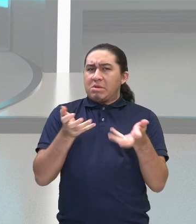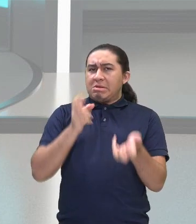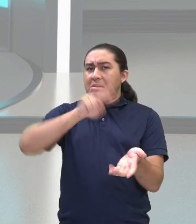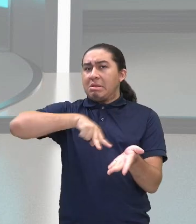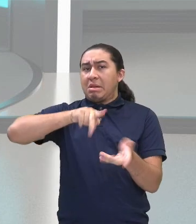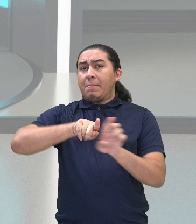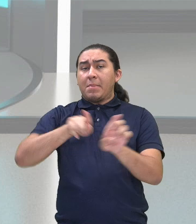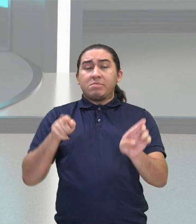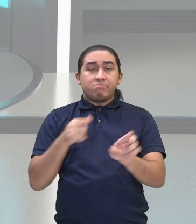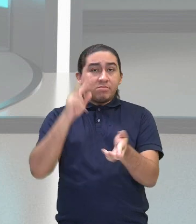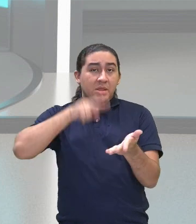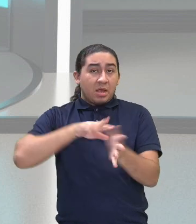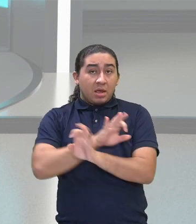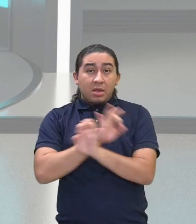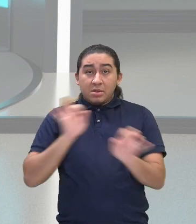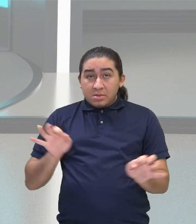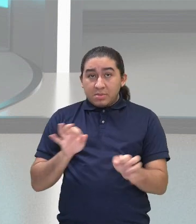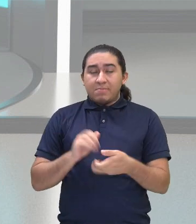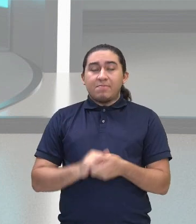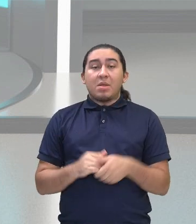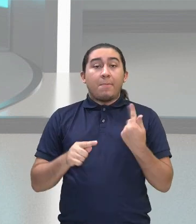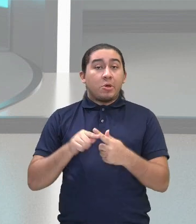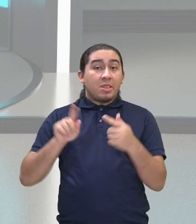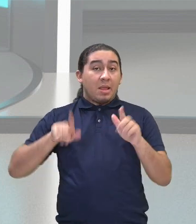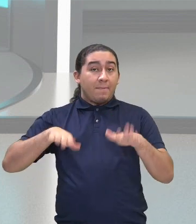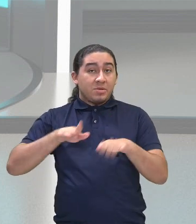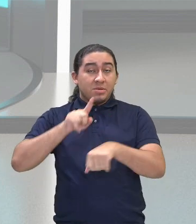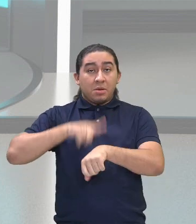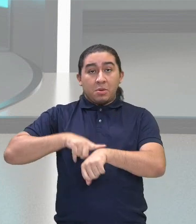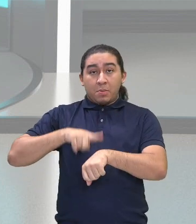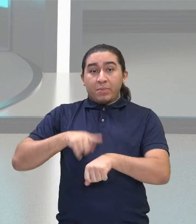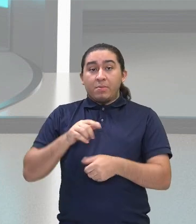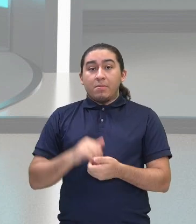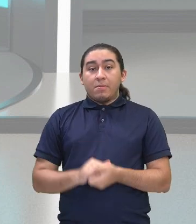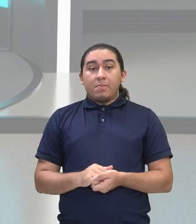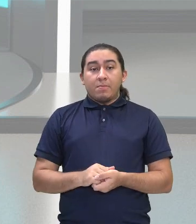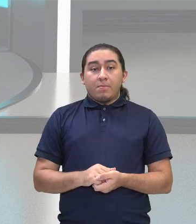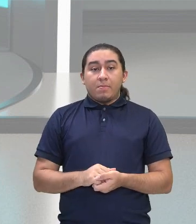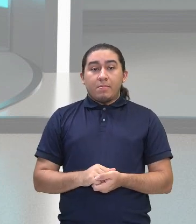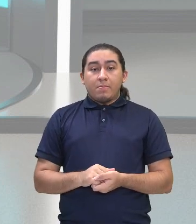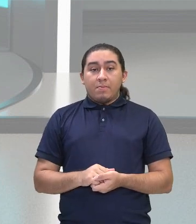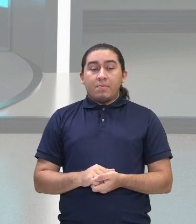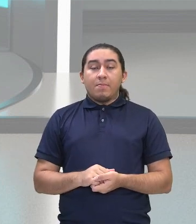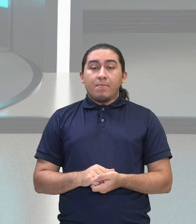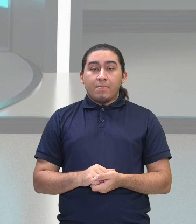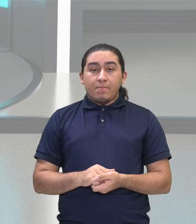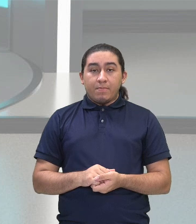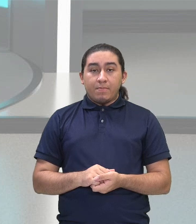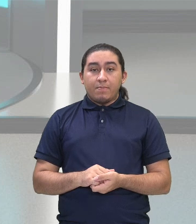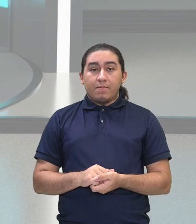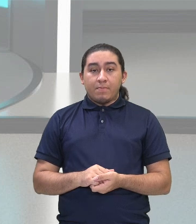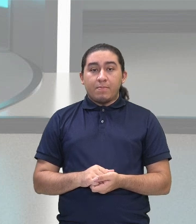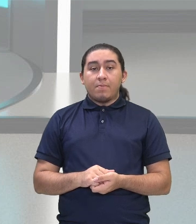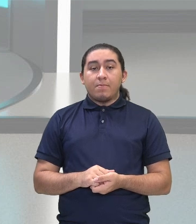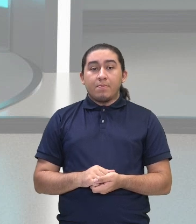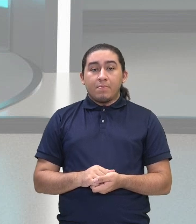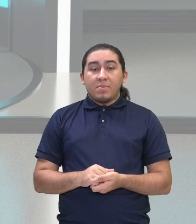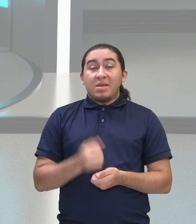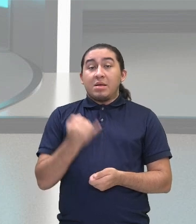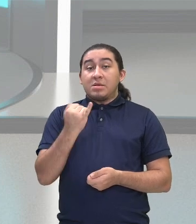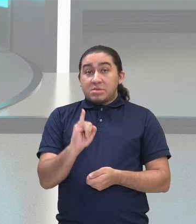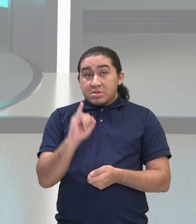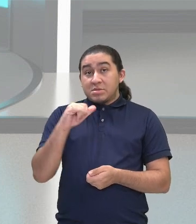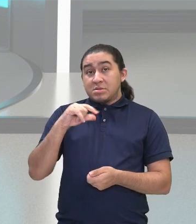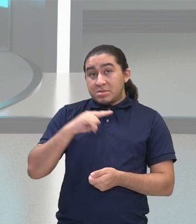ler, porque depende do tempo. Eu leria mais se houvera ou se eu